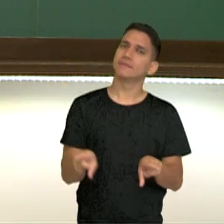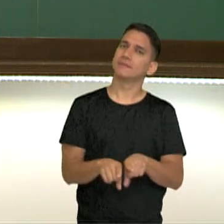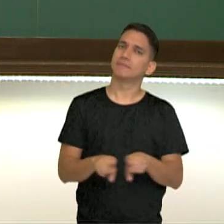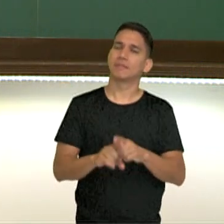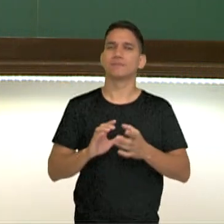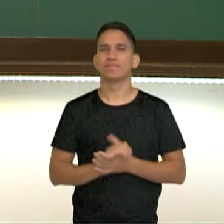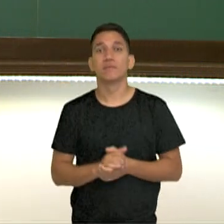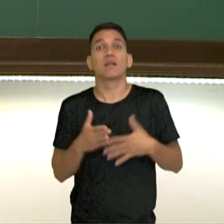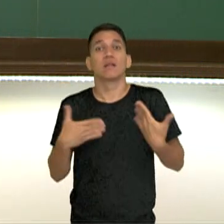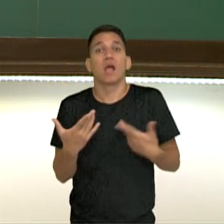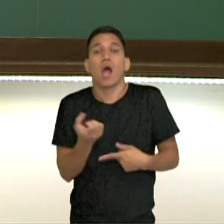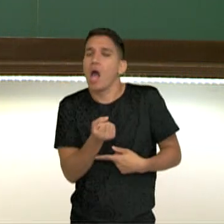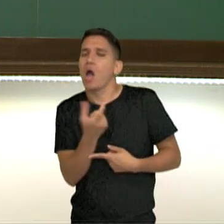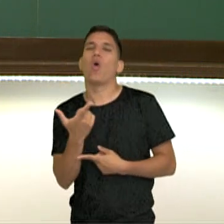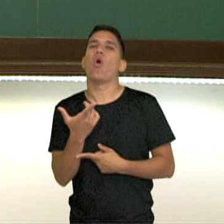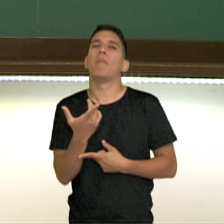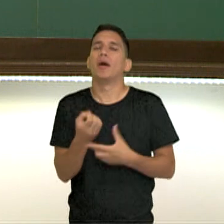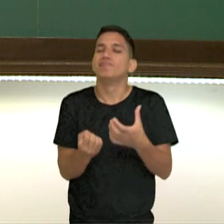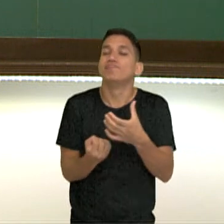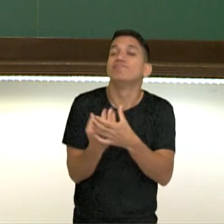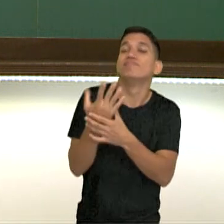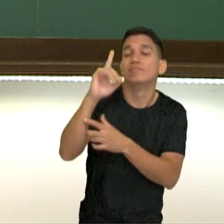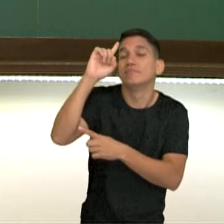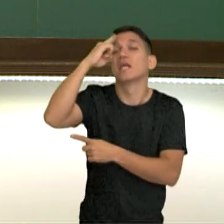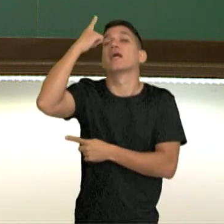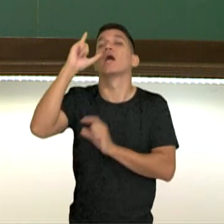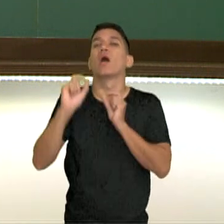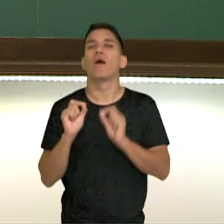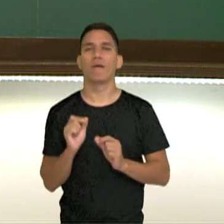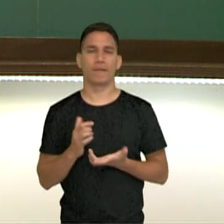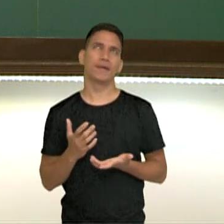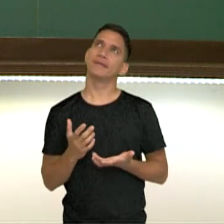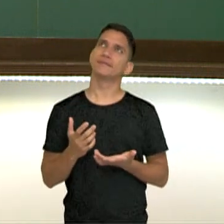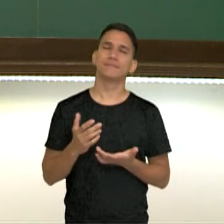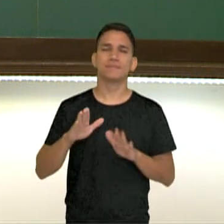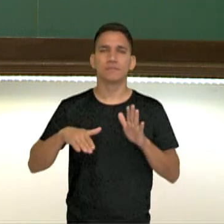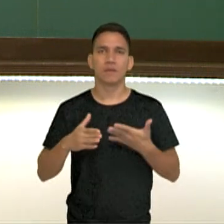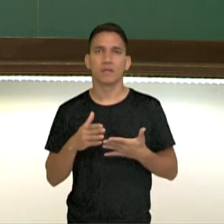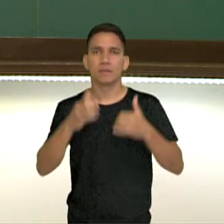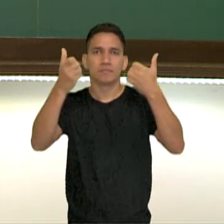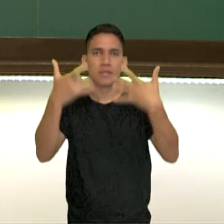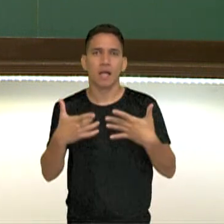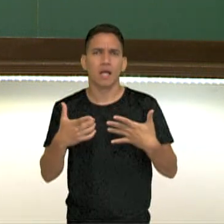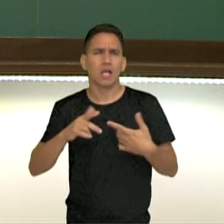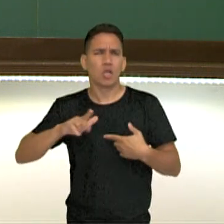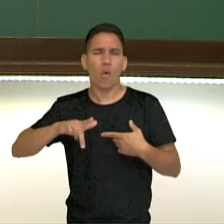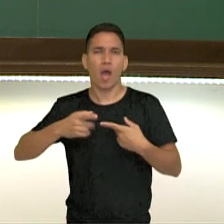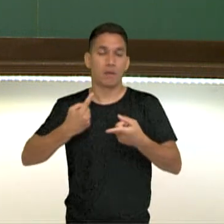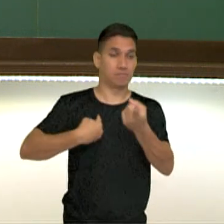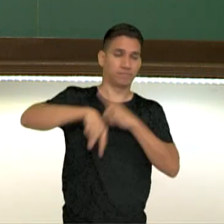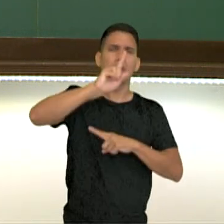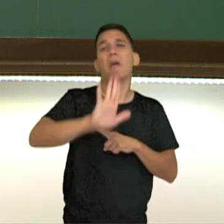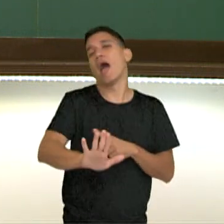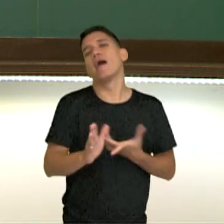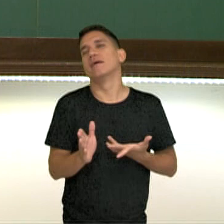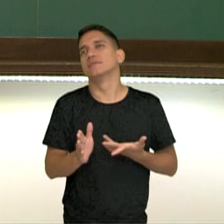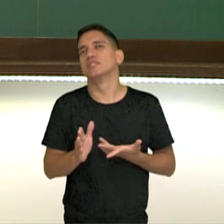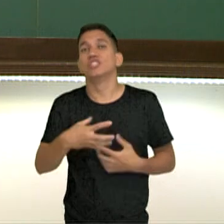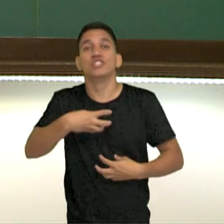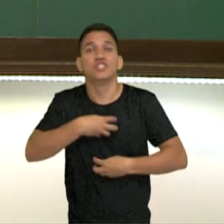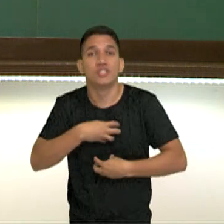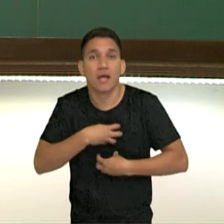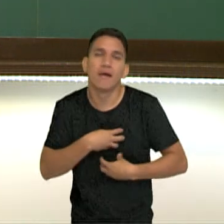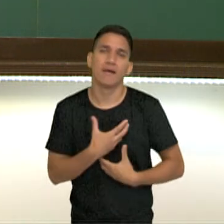uma das criações, né, uma das, digamos que, não superação, mas um dos